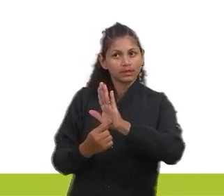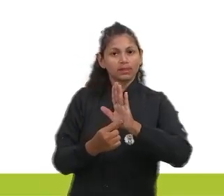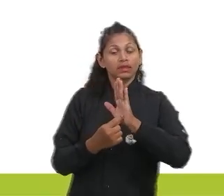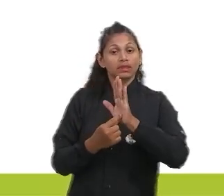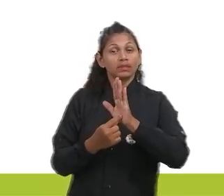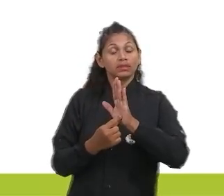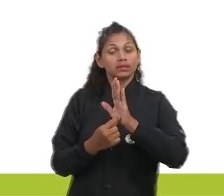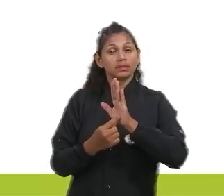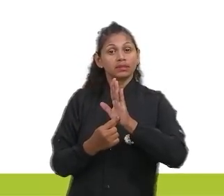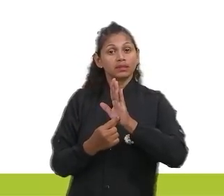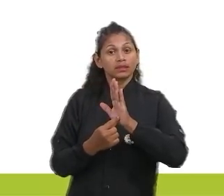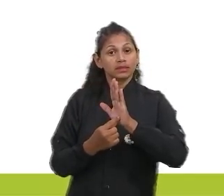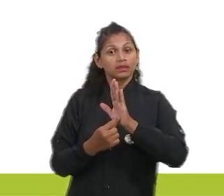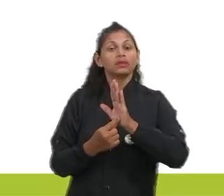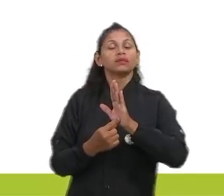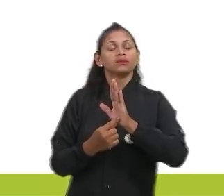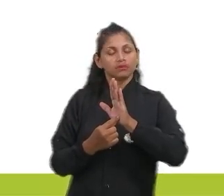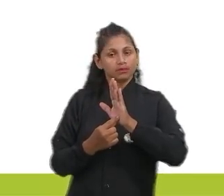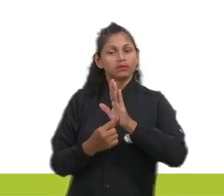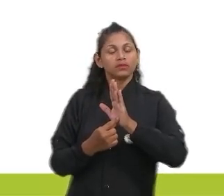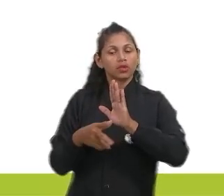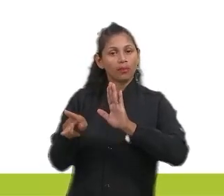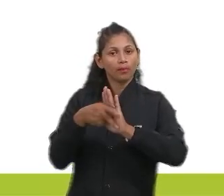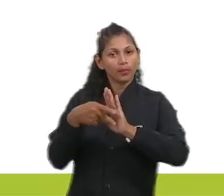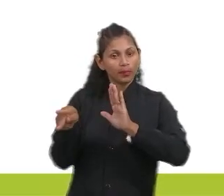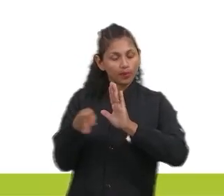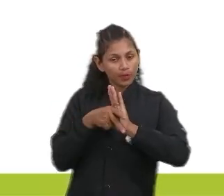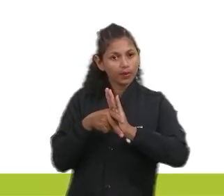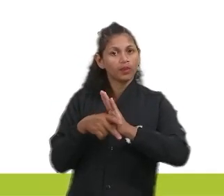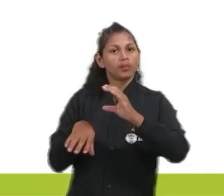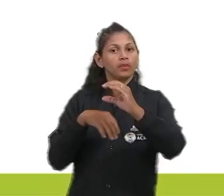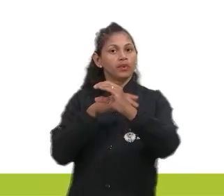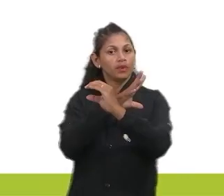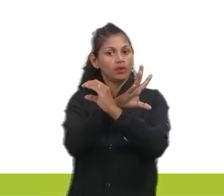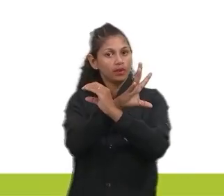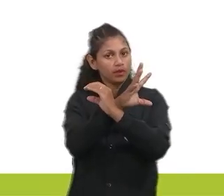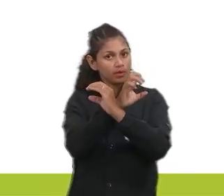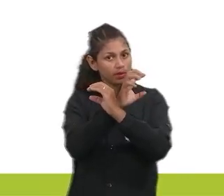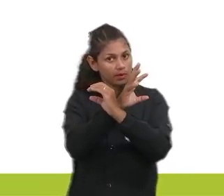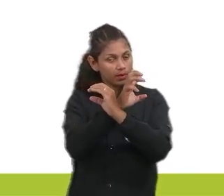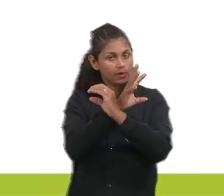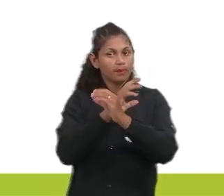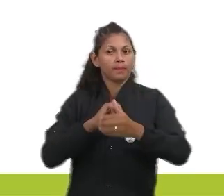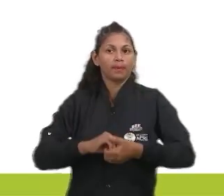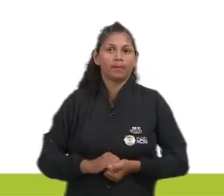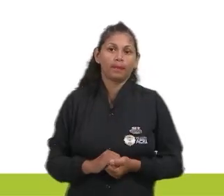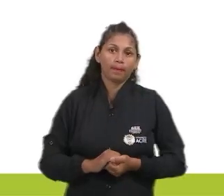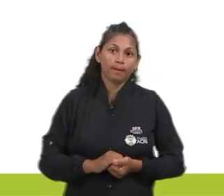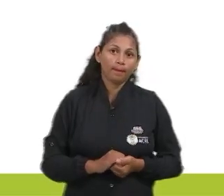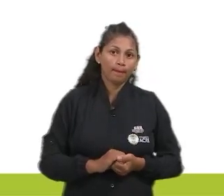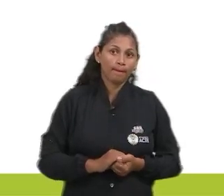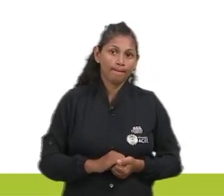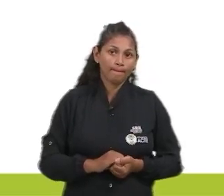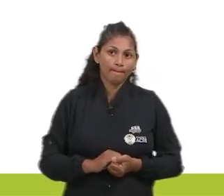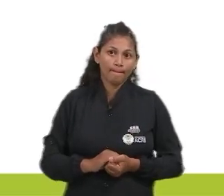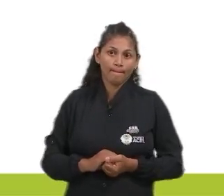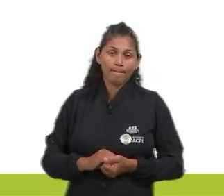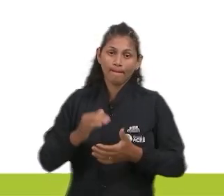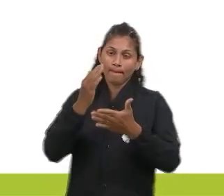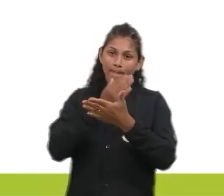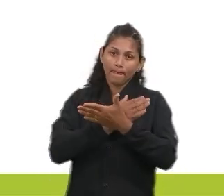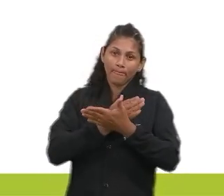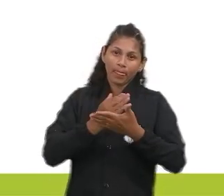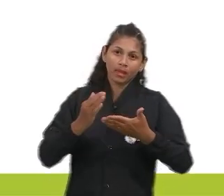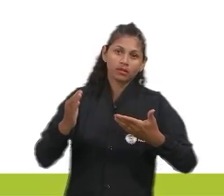são ácidos carboxílicos. Então, vamos aqui para as alternativas. Vou começar aqui,